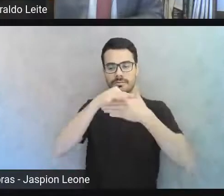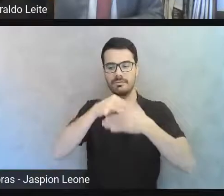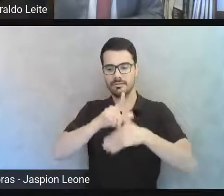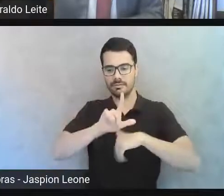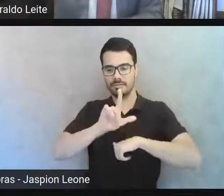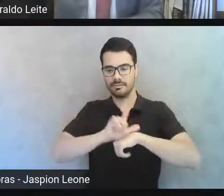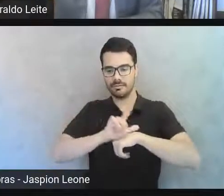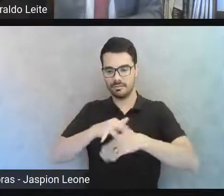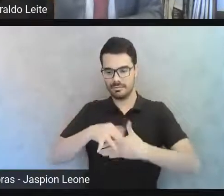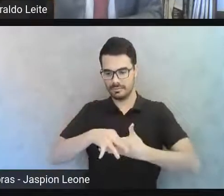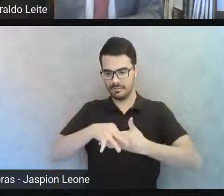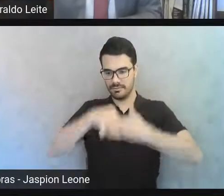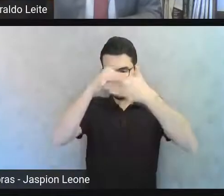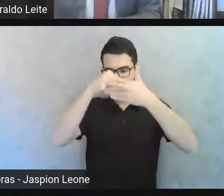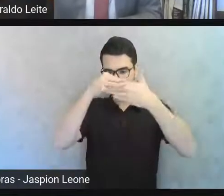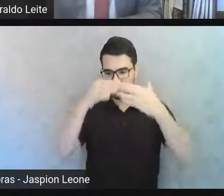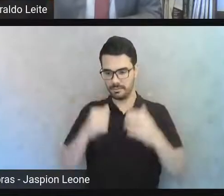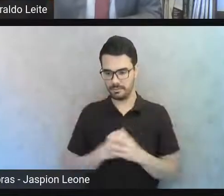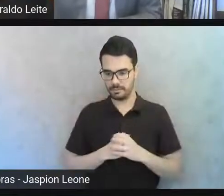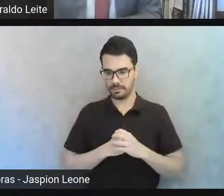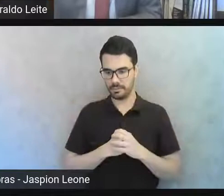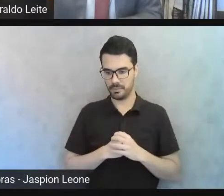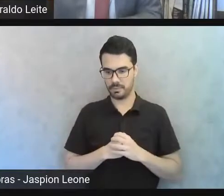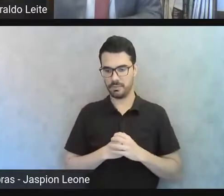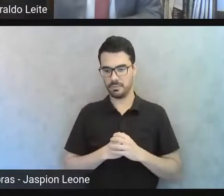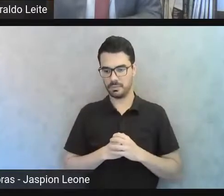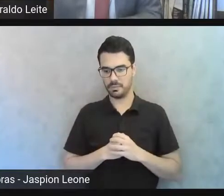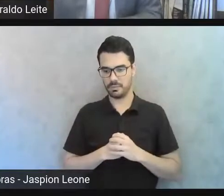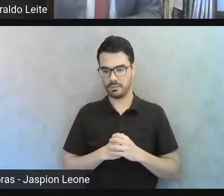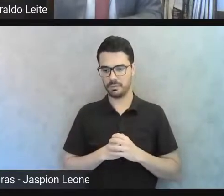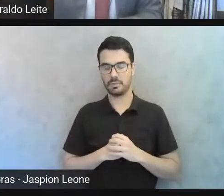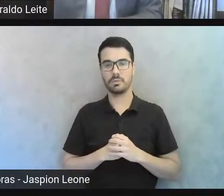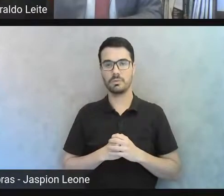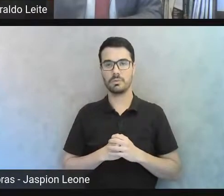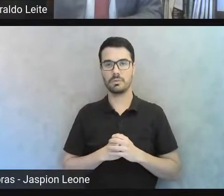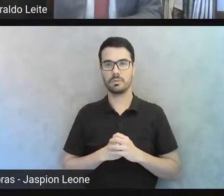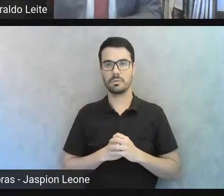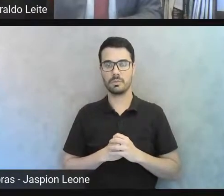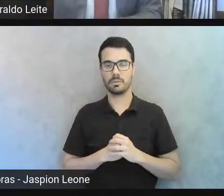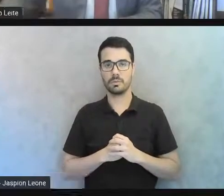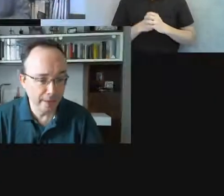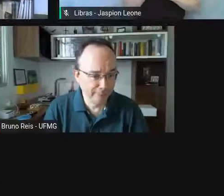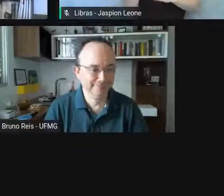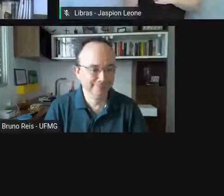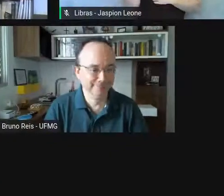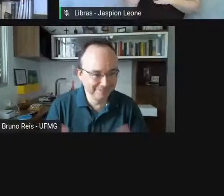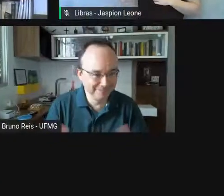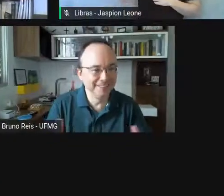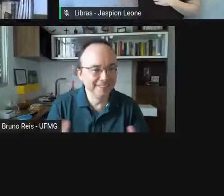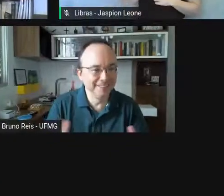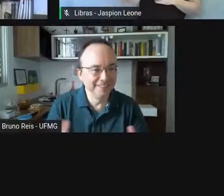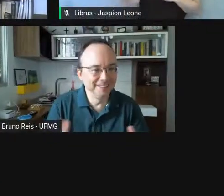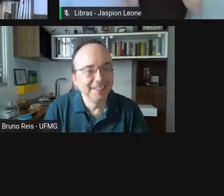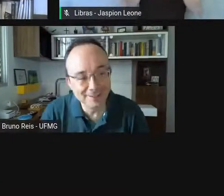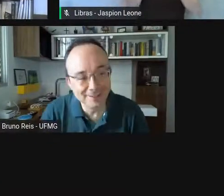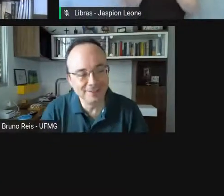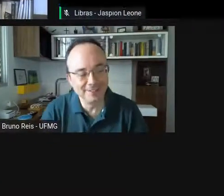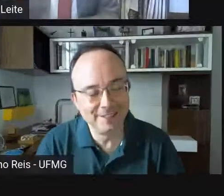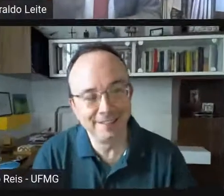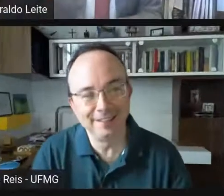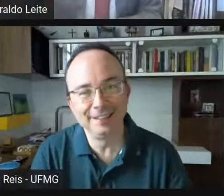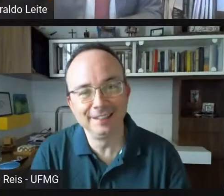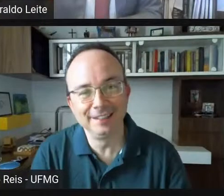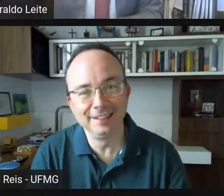provisão segura de recursos. Você precisa obter tanto quanto puder. E